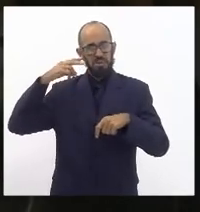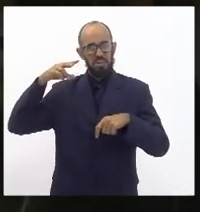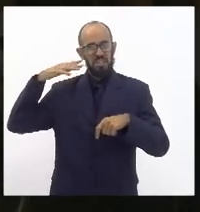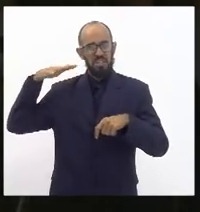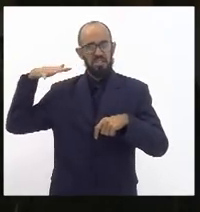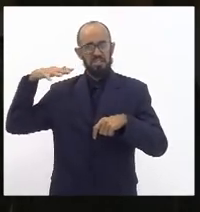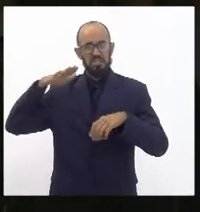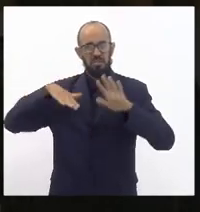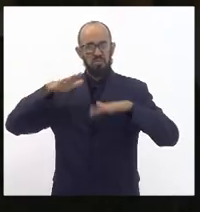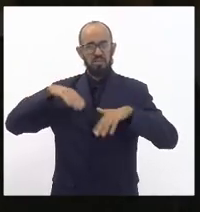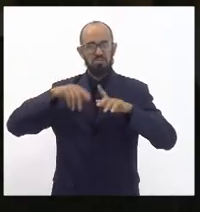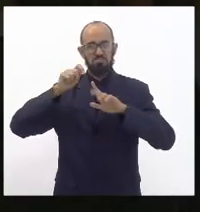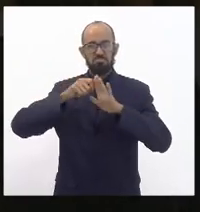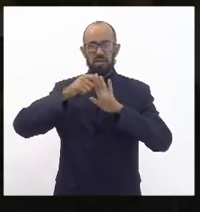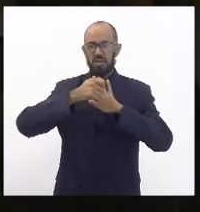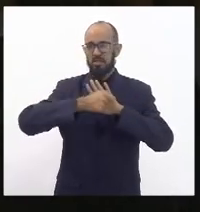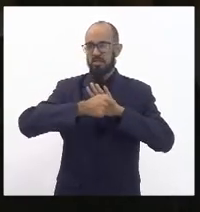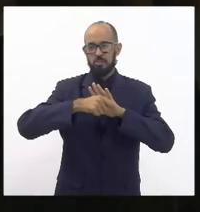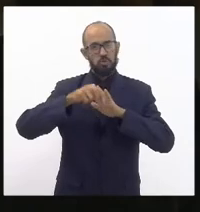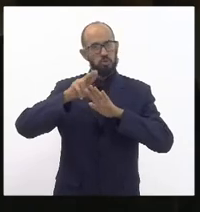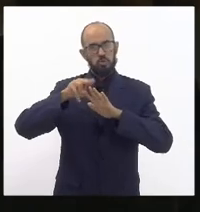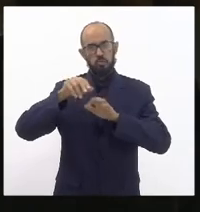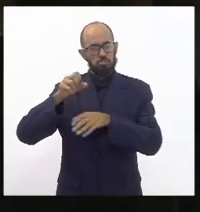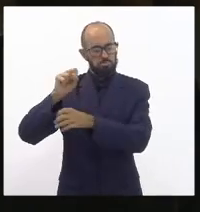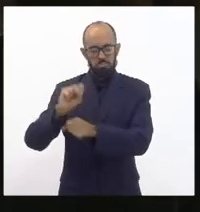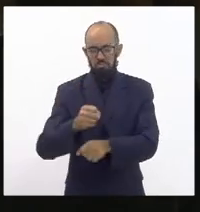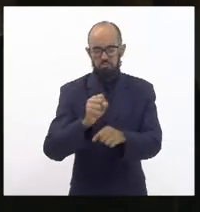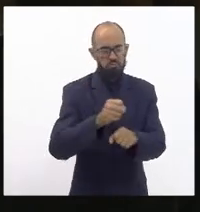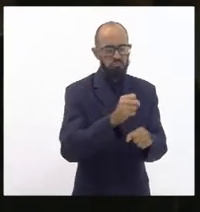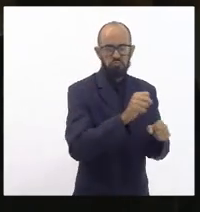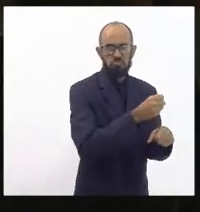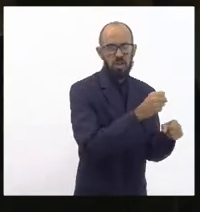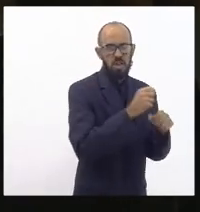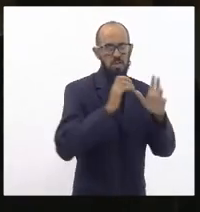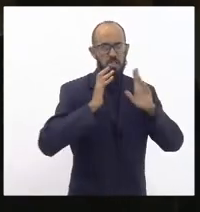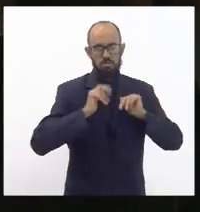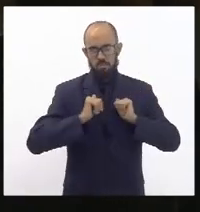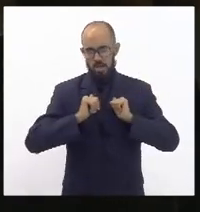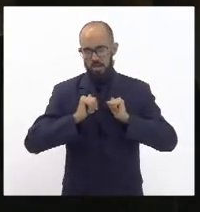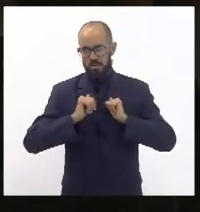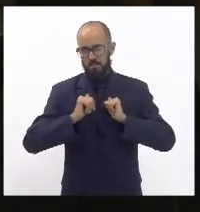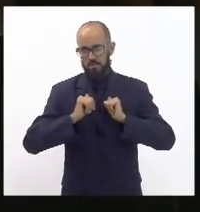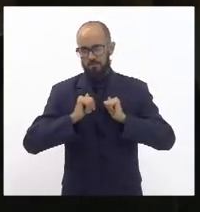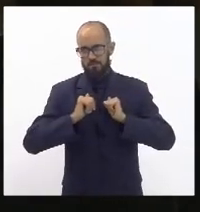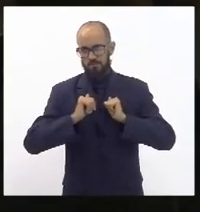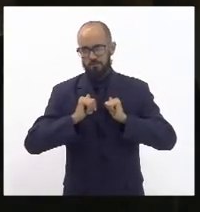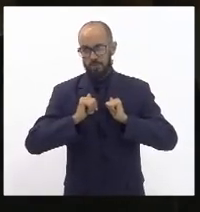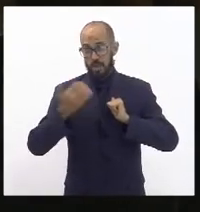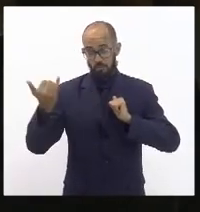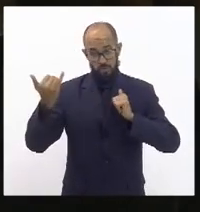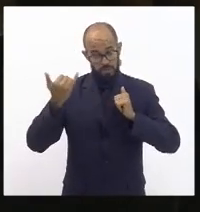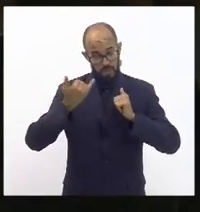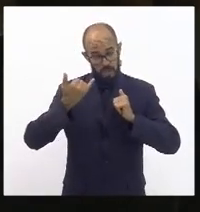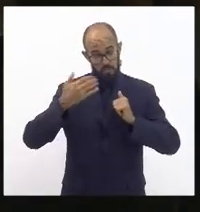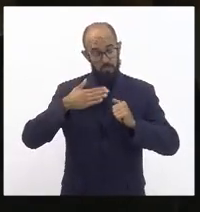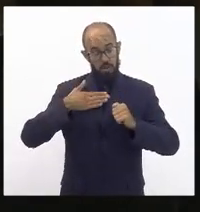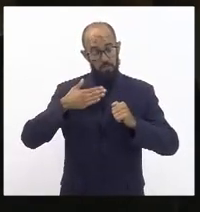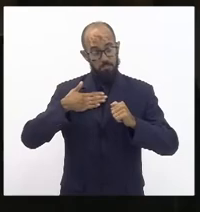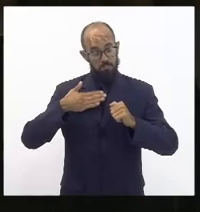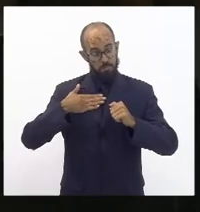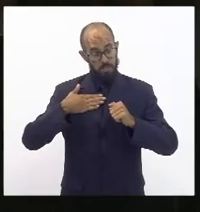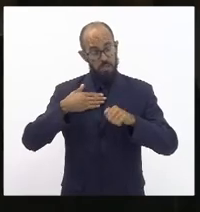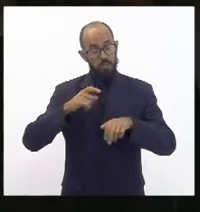até meses uma vassoura não passava o e paz me vocês que ainda me falaram né